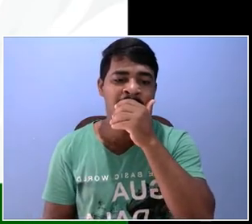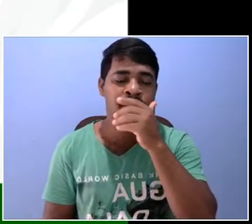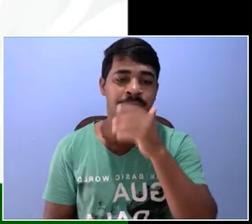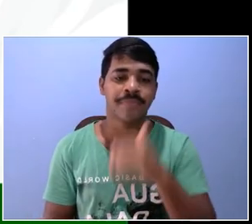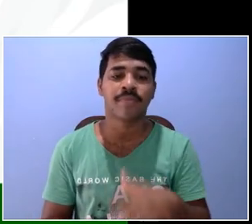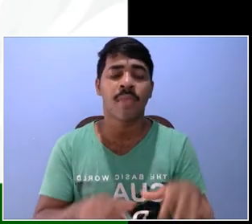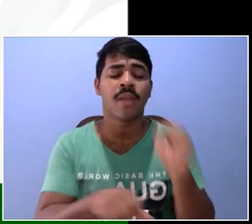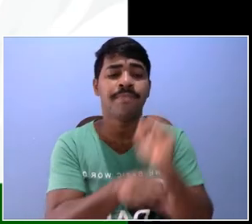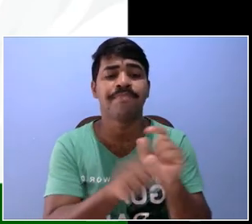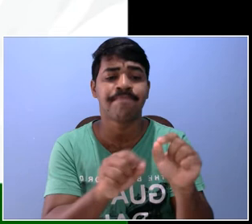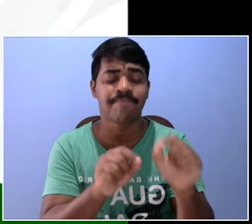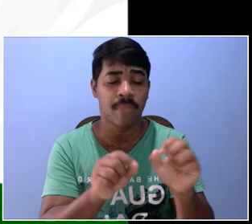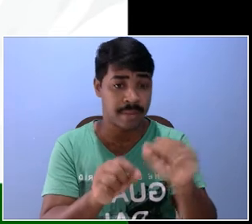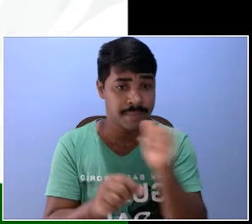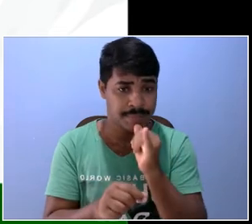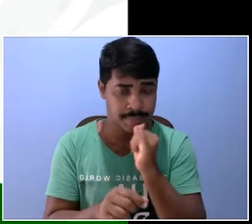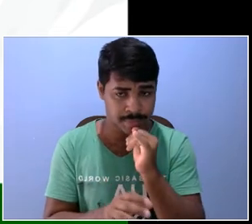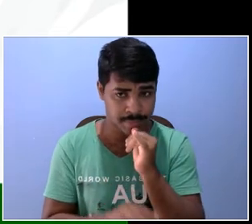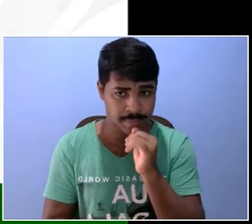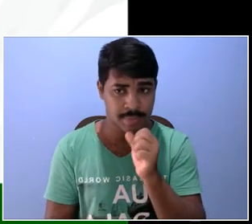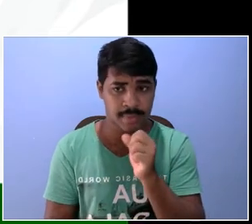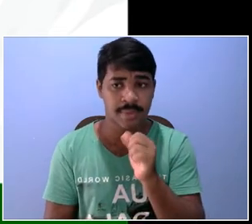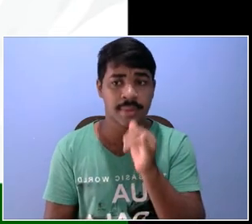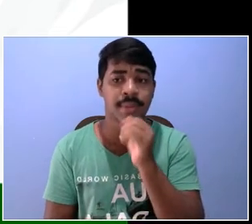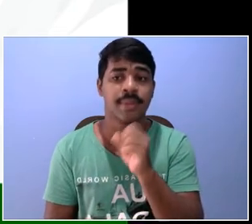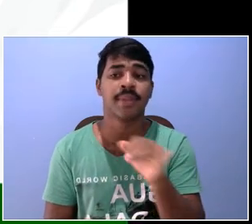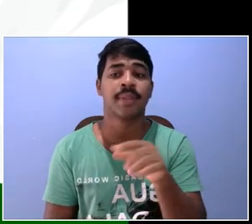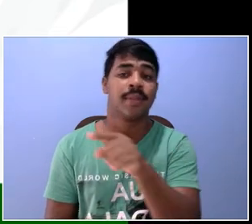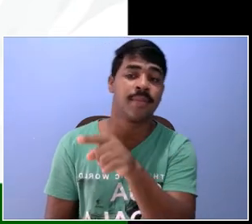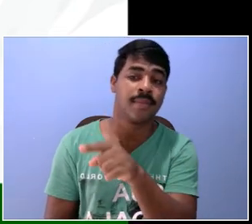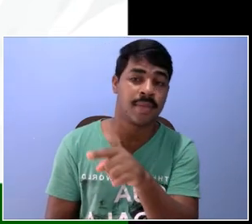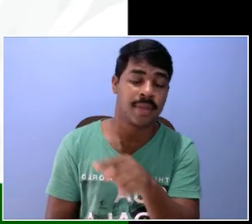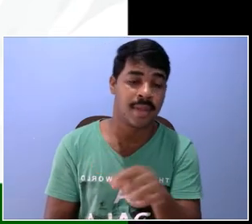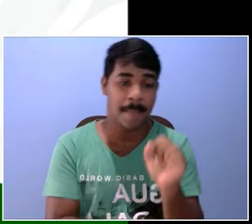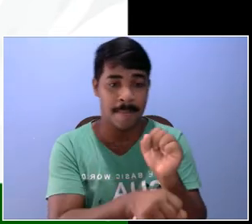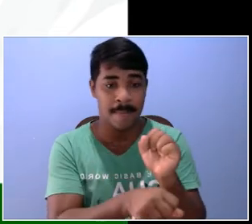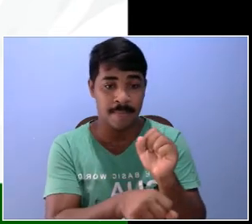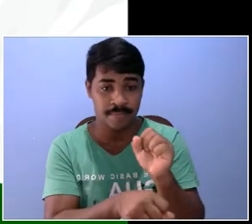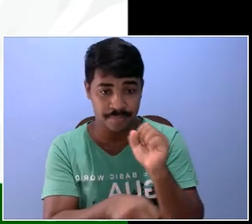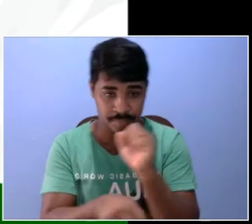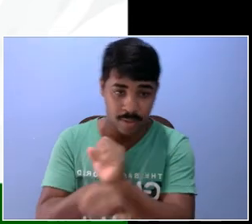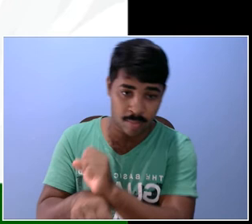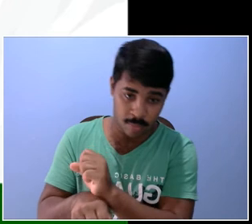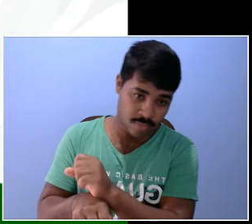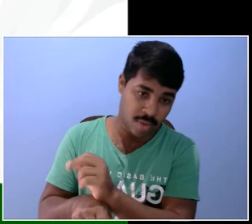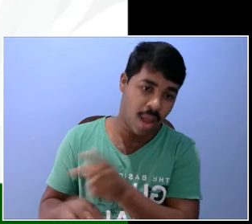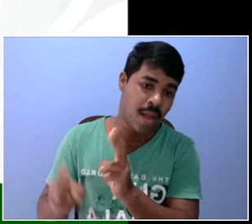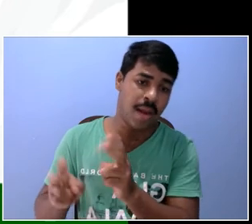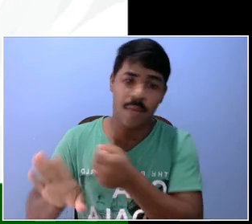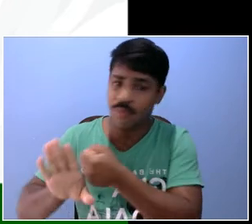um objeto em repouso, ele continua em repouso, tá? Agora,